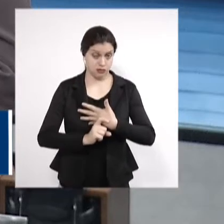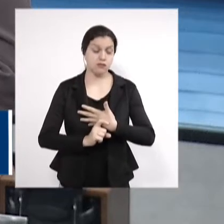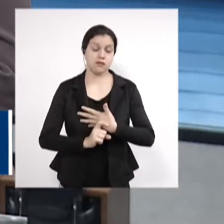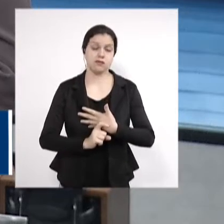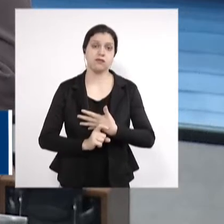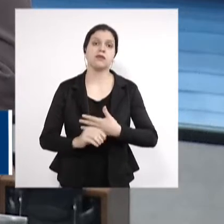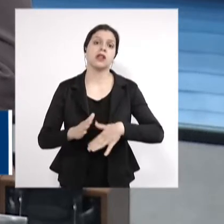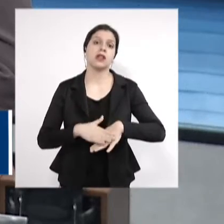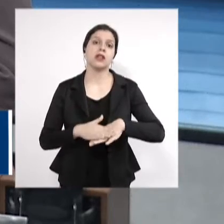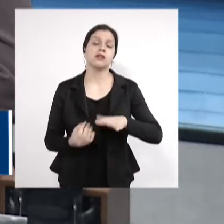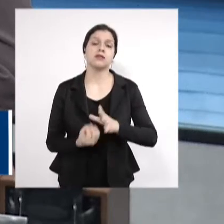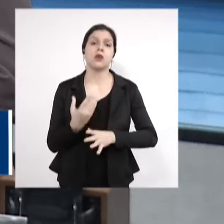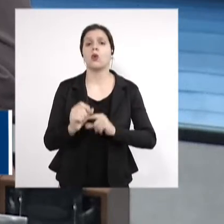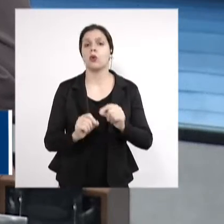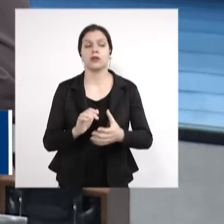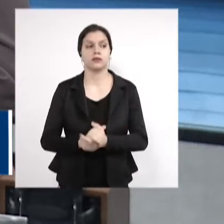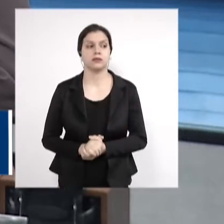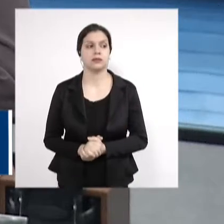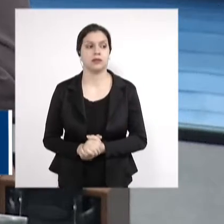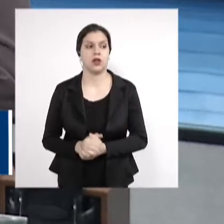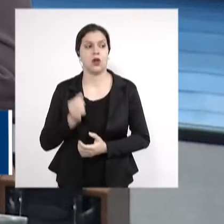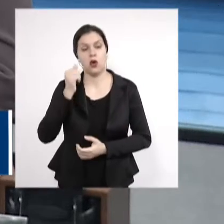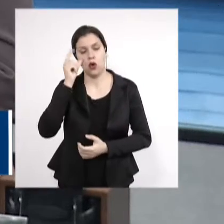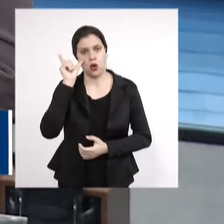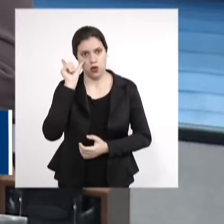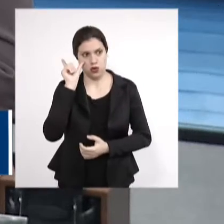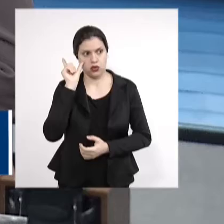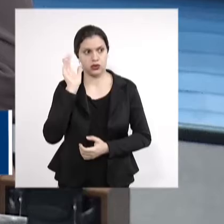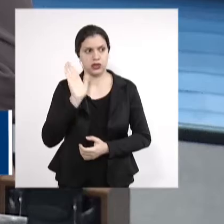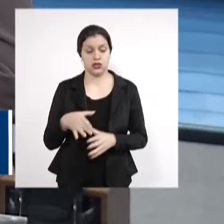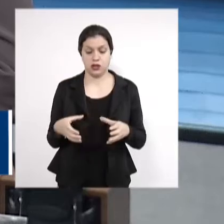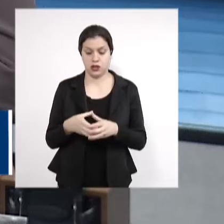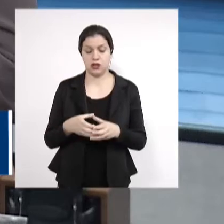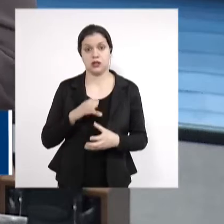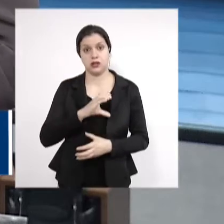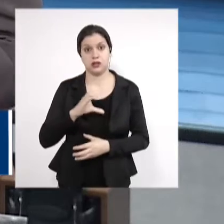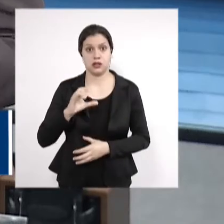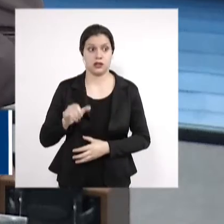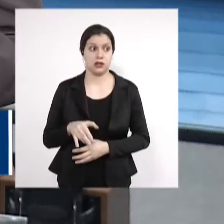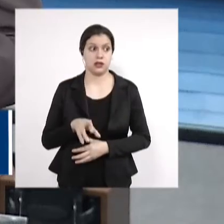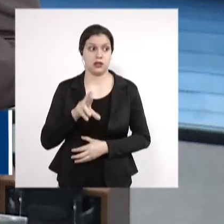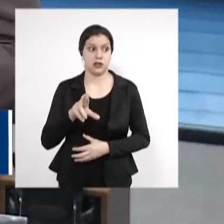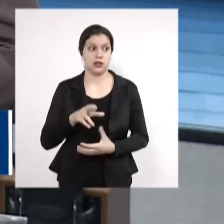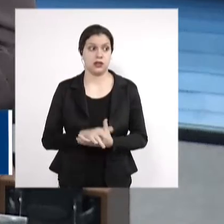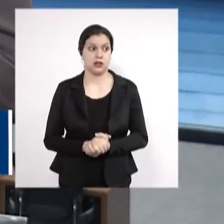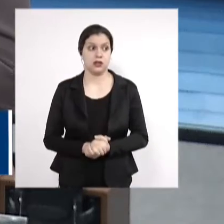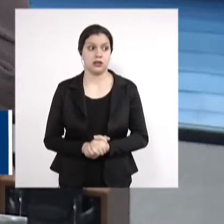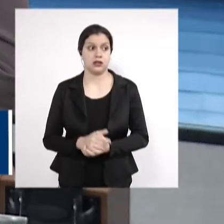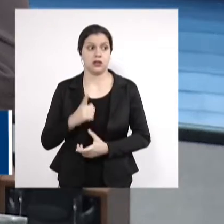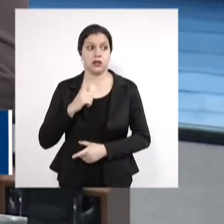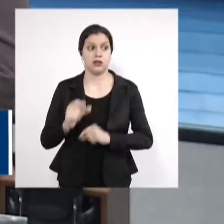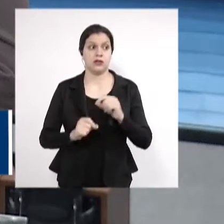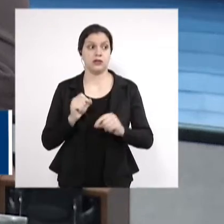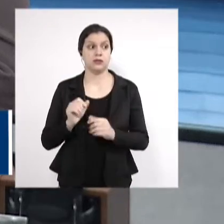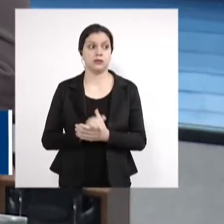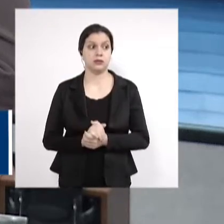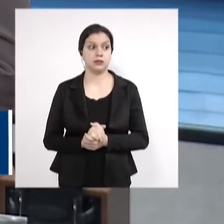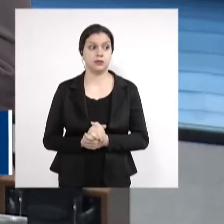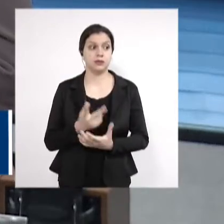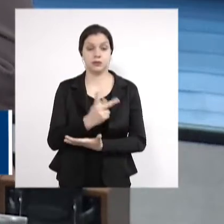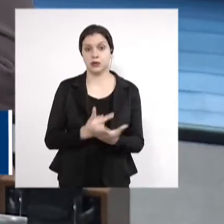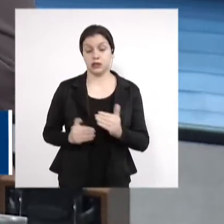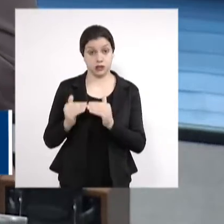Poder Executivo, ontem eles passaram pela CCJR e tiveram lá o seu